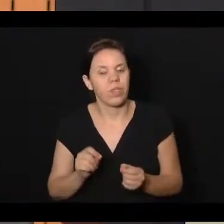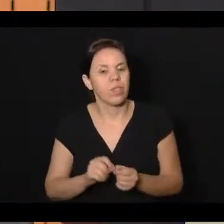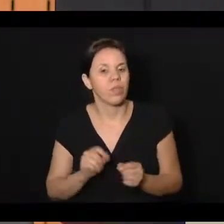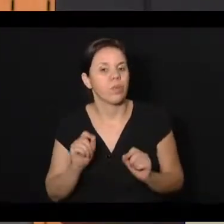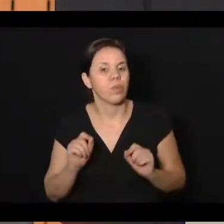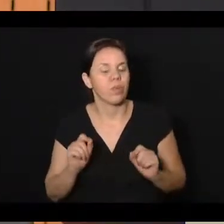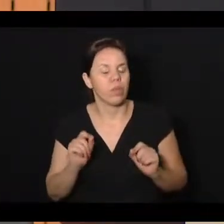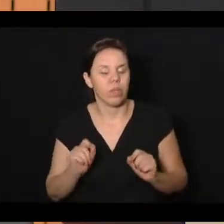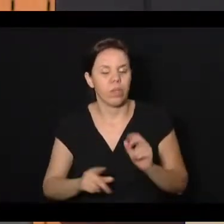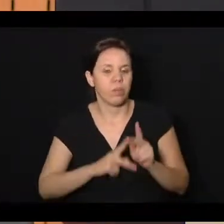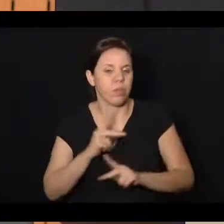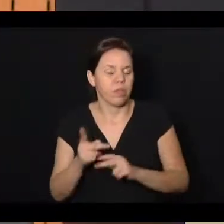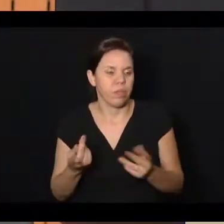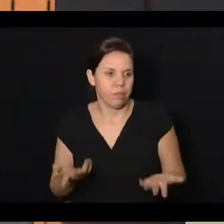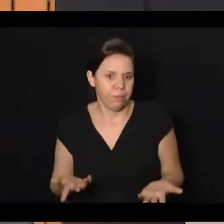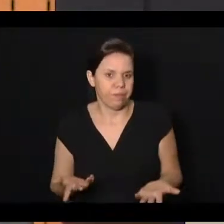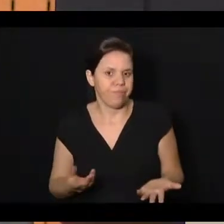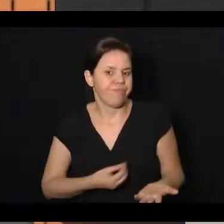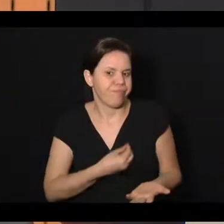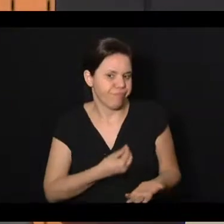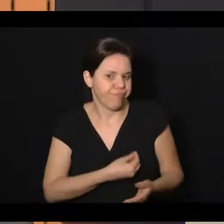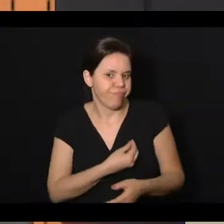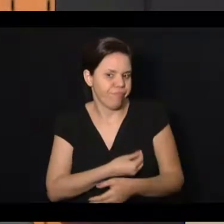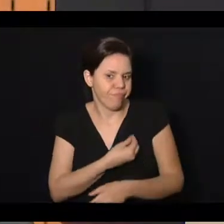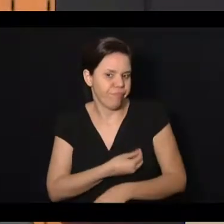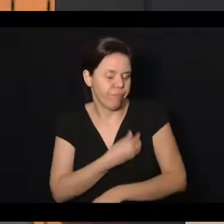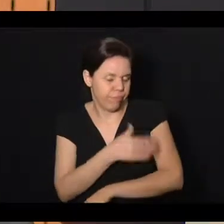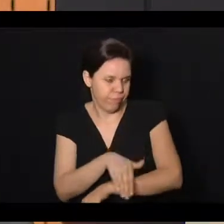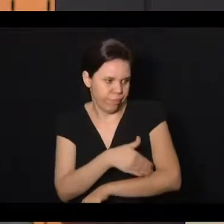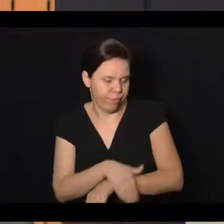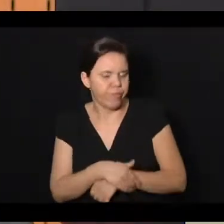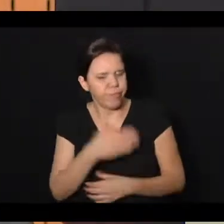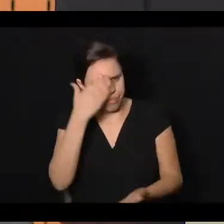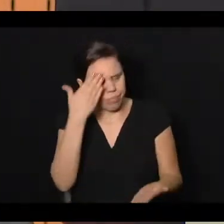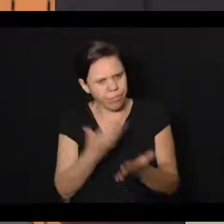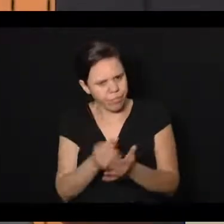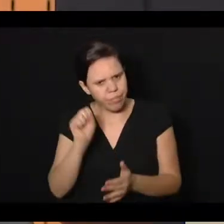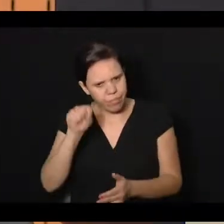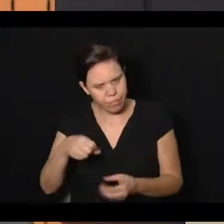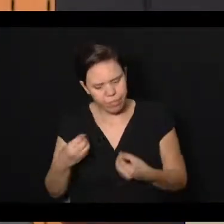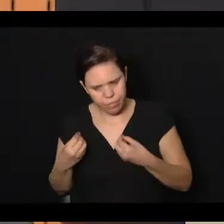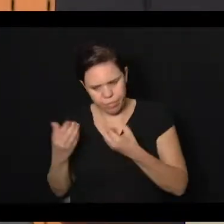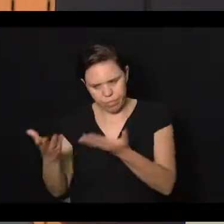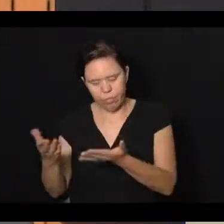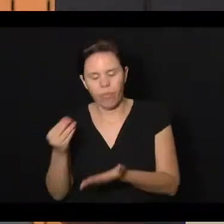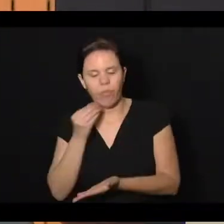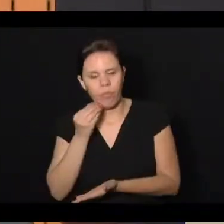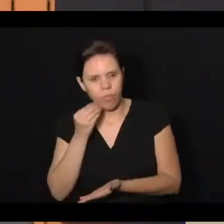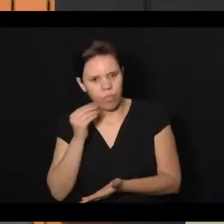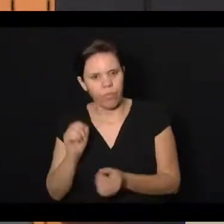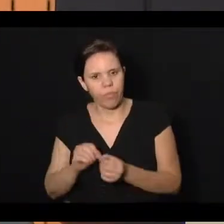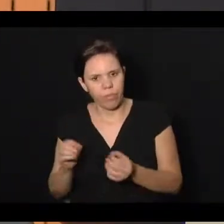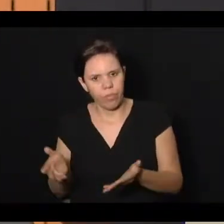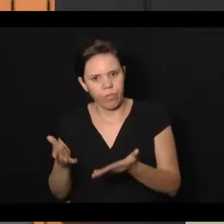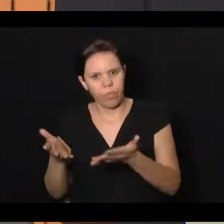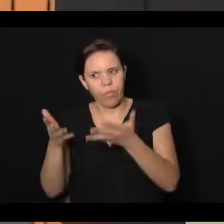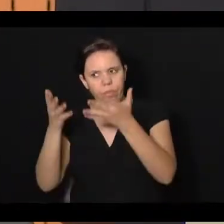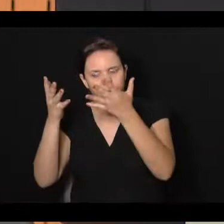fique realmente na rua mas acredito sim que você dá oportunidade fizeram um trabalho é